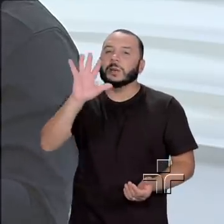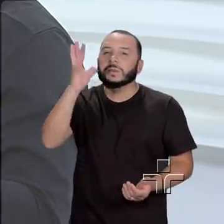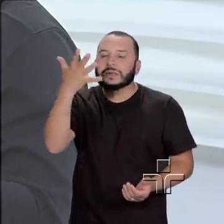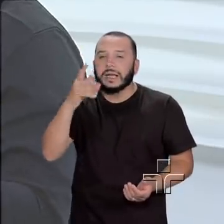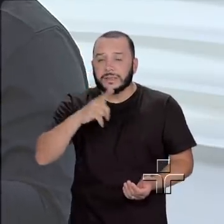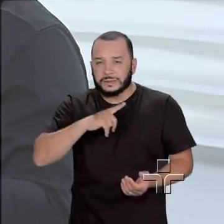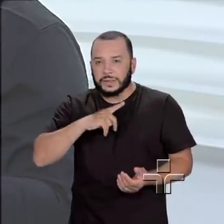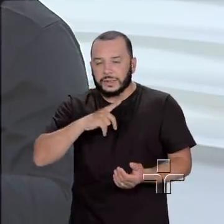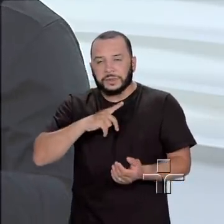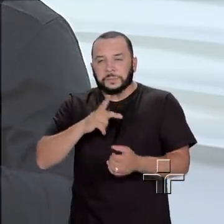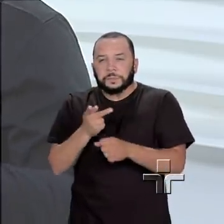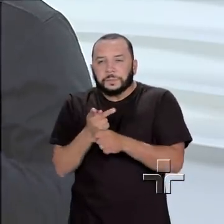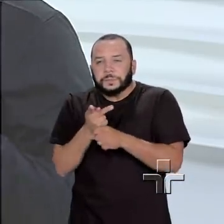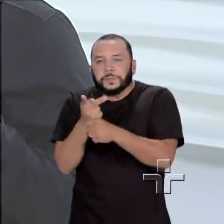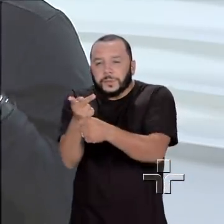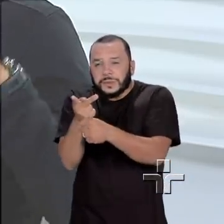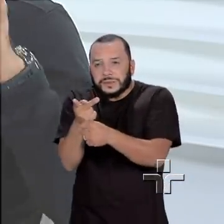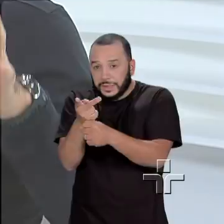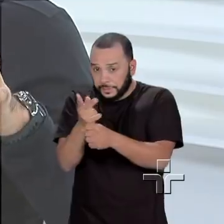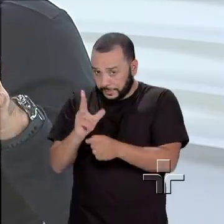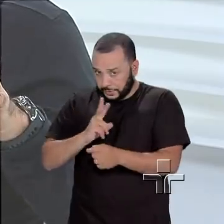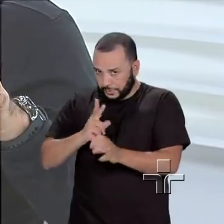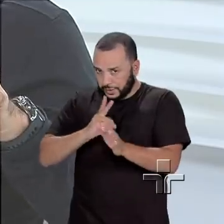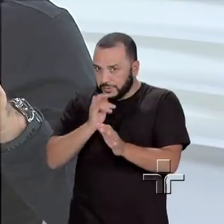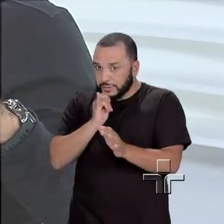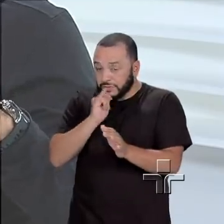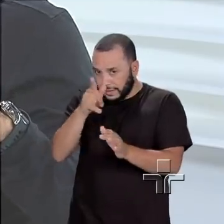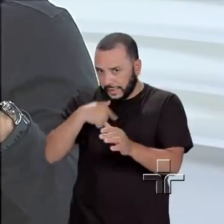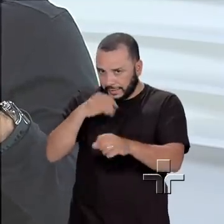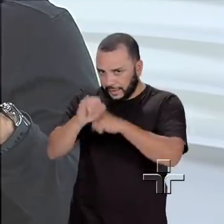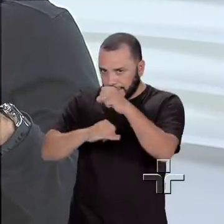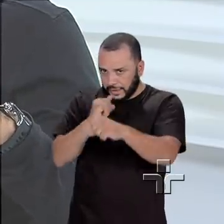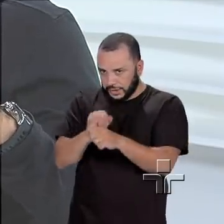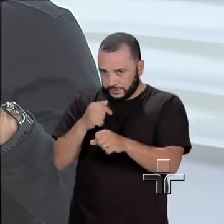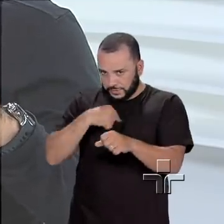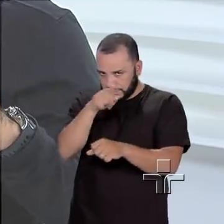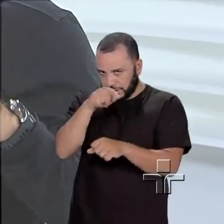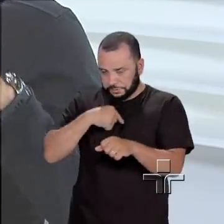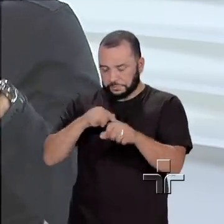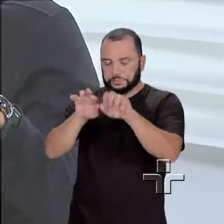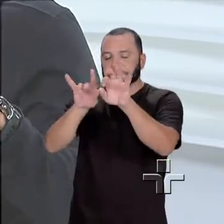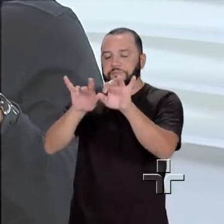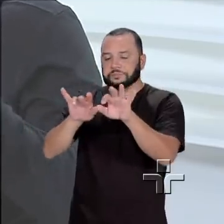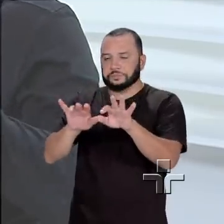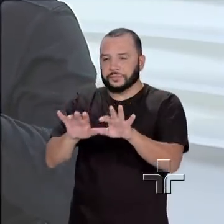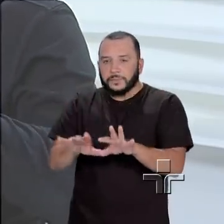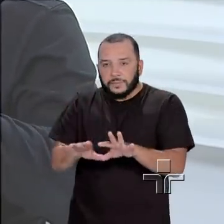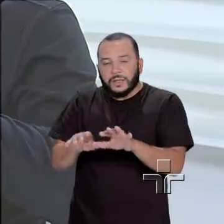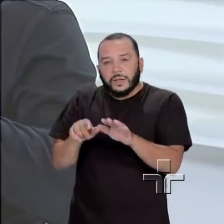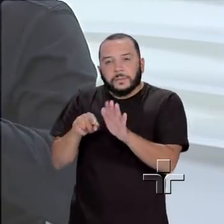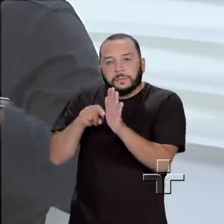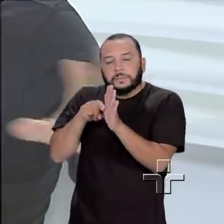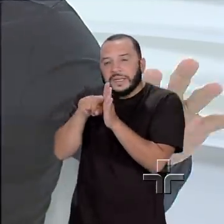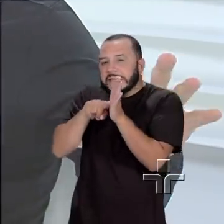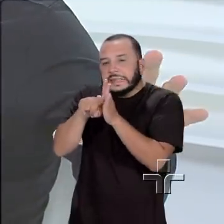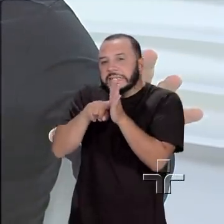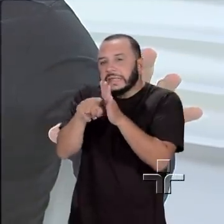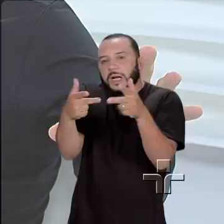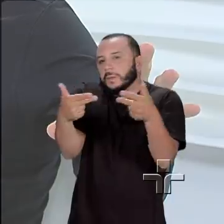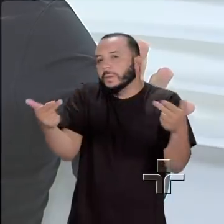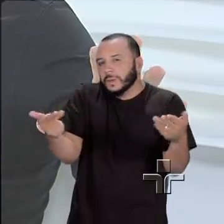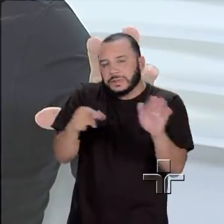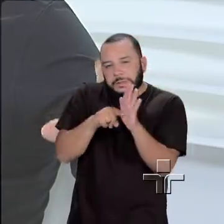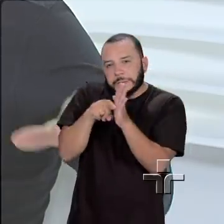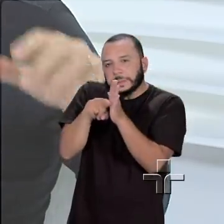processo de busca em particular? Quando você faz uma busca, você está pedindo que um certo conjunto